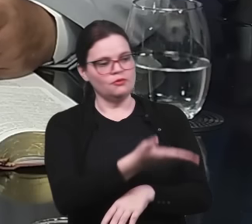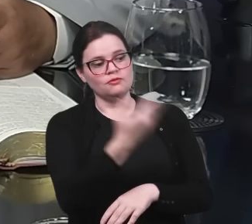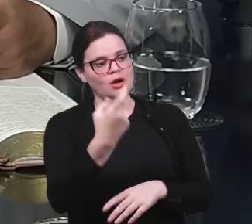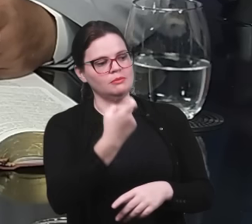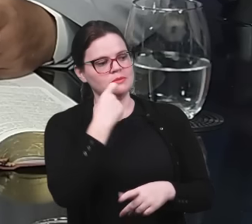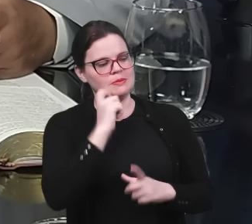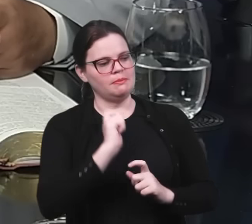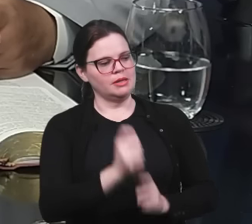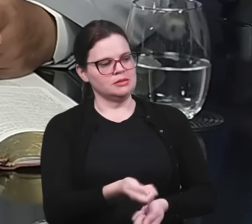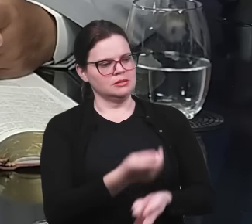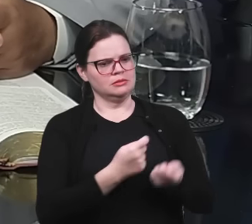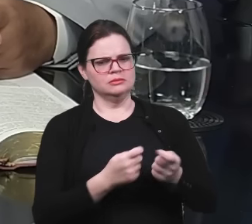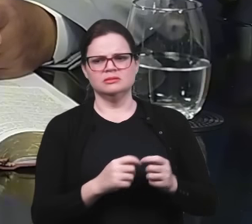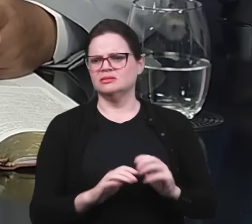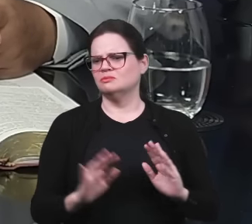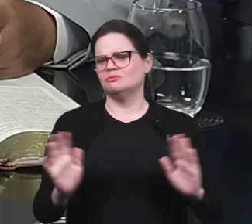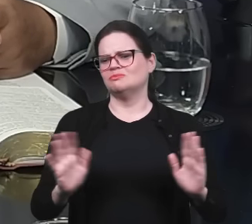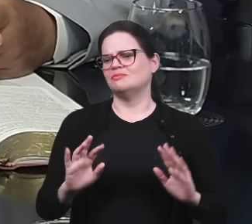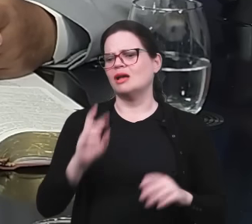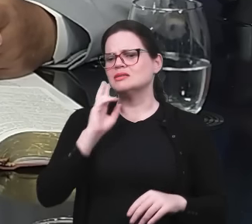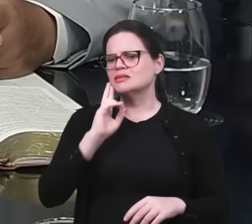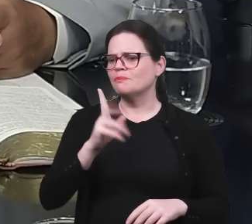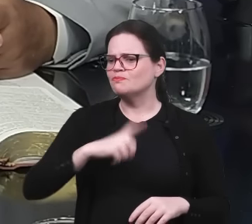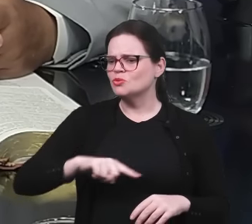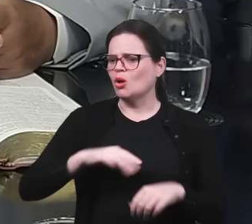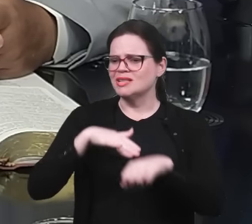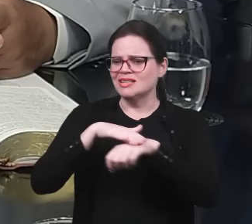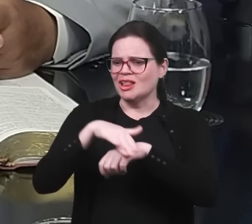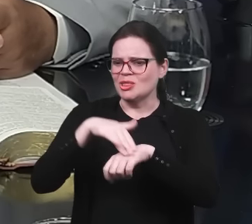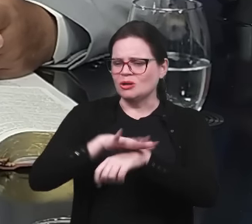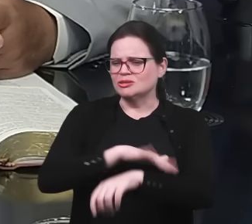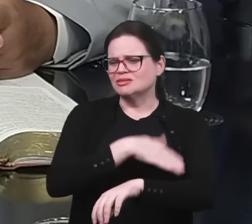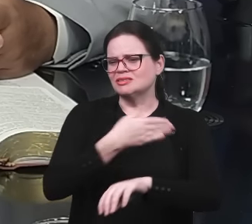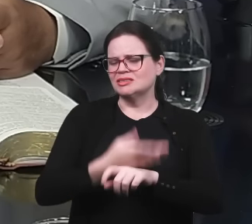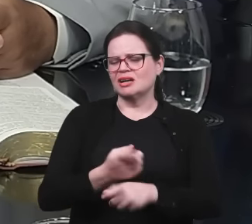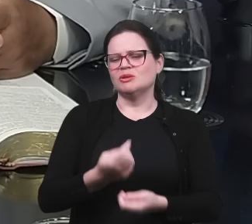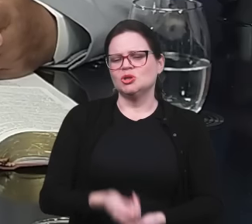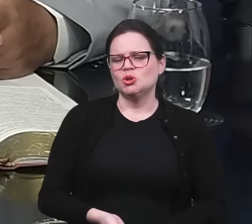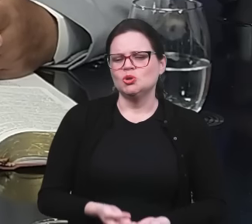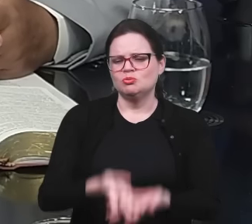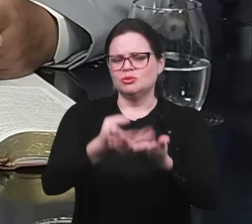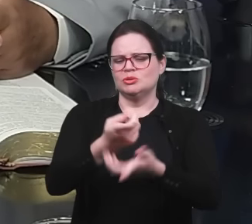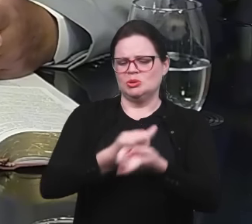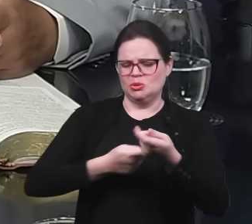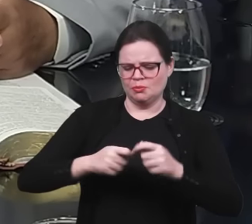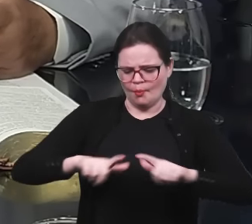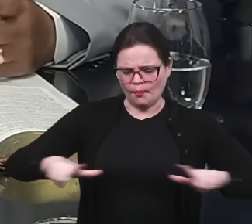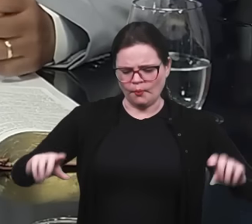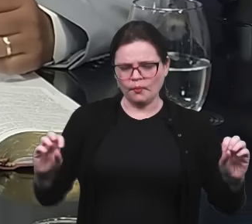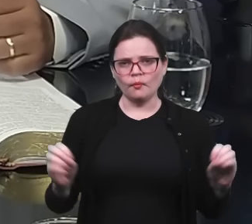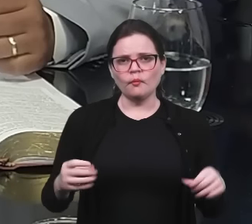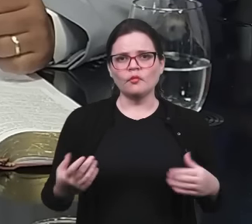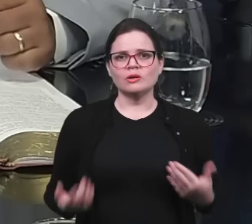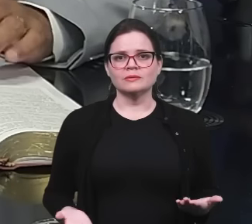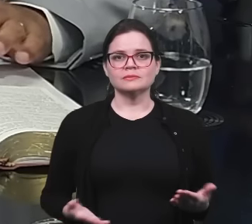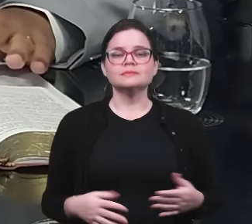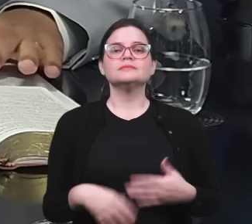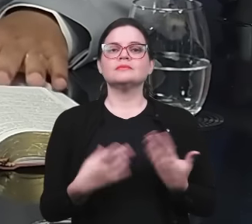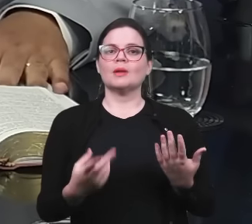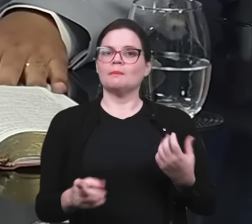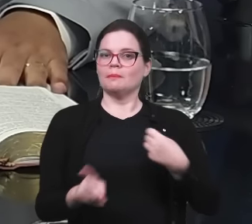nós pescamos a noite inteira e não apanhamos nada. Então, o que nós concluímos? O que Pedro